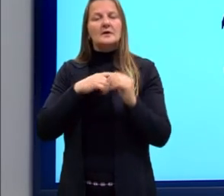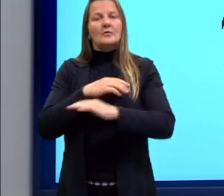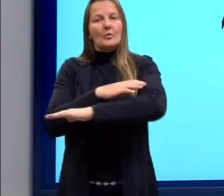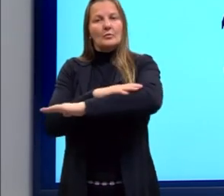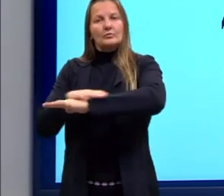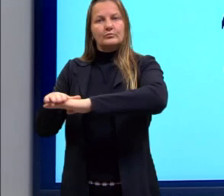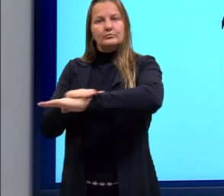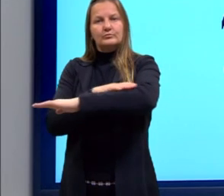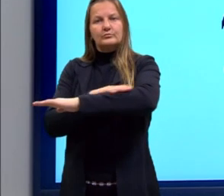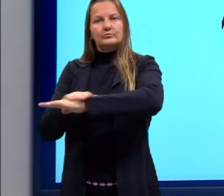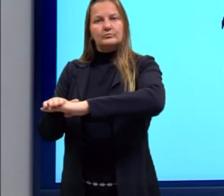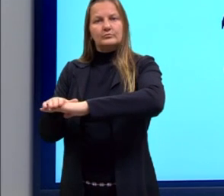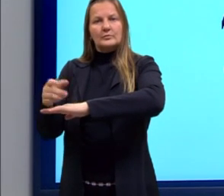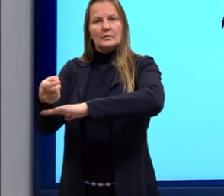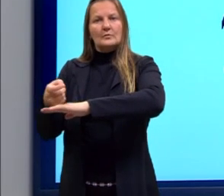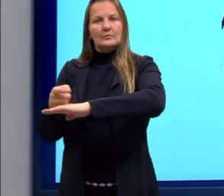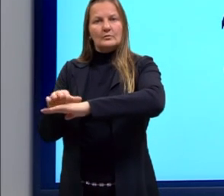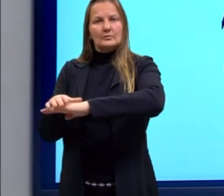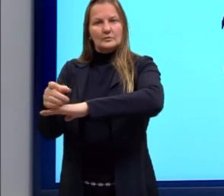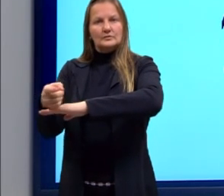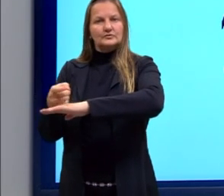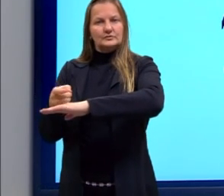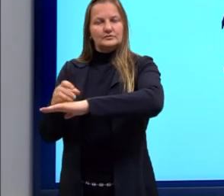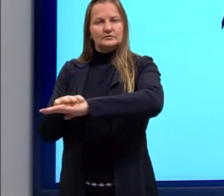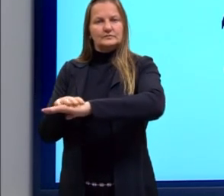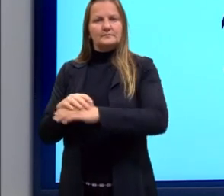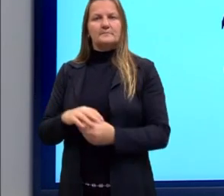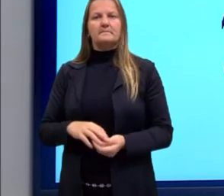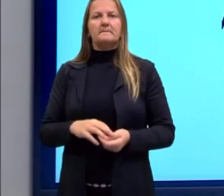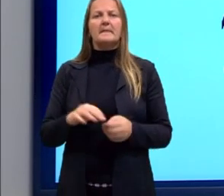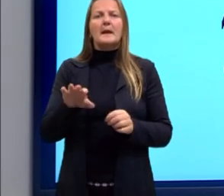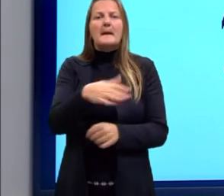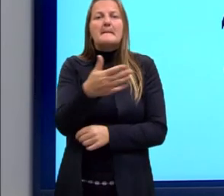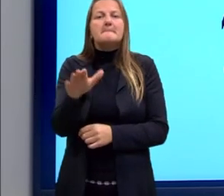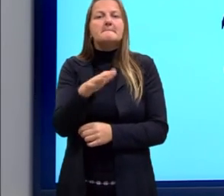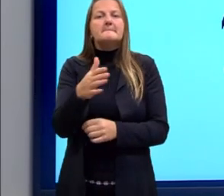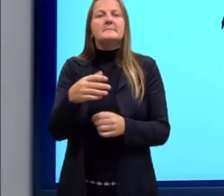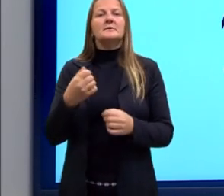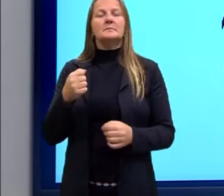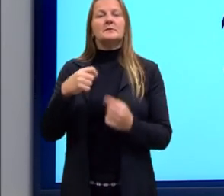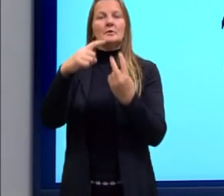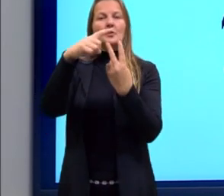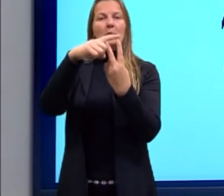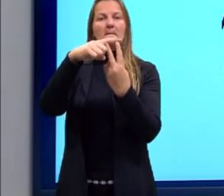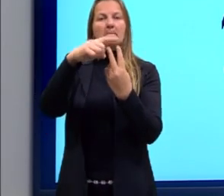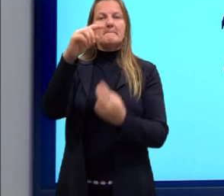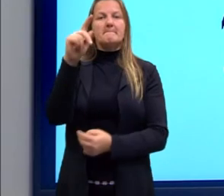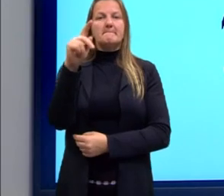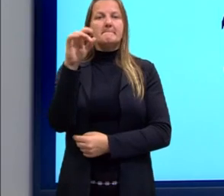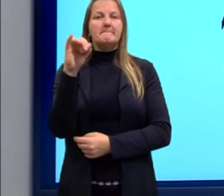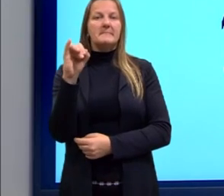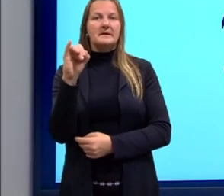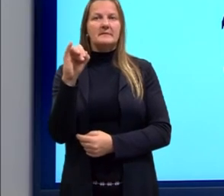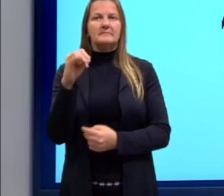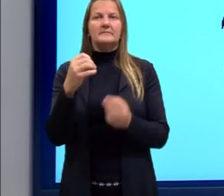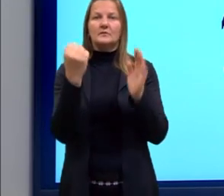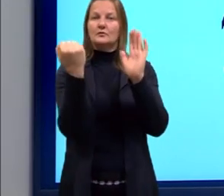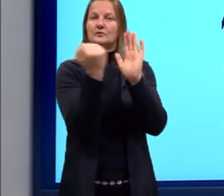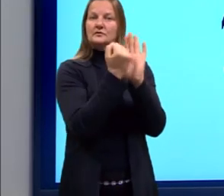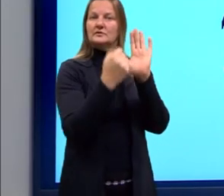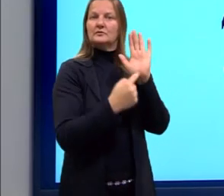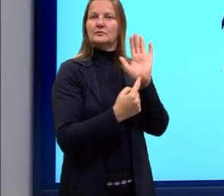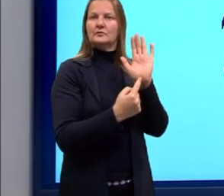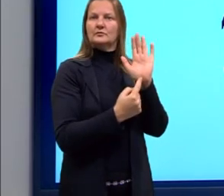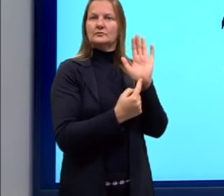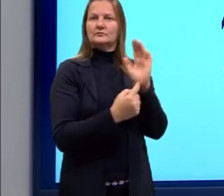horizontal aproximação do valor numérico de todo o número pi Aqui nós temos a representação do